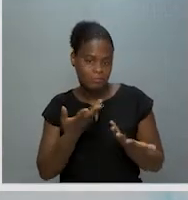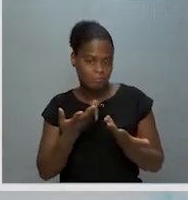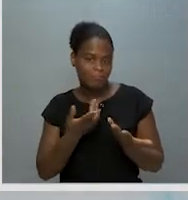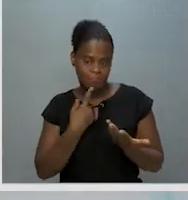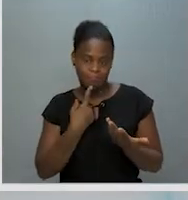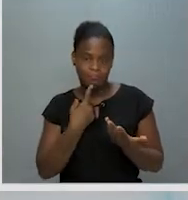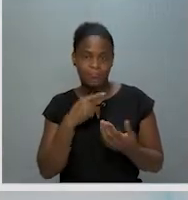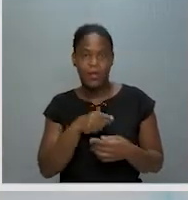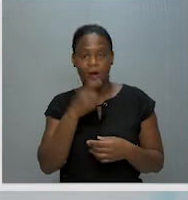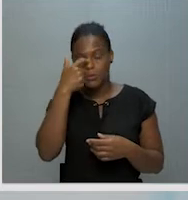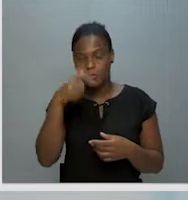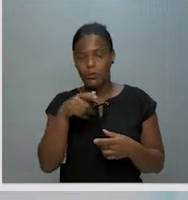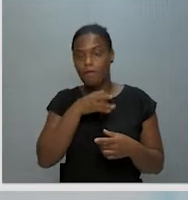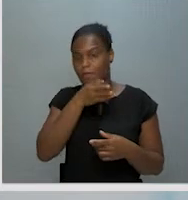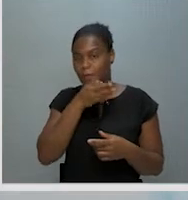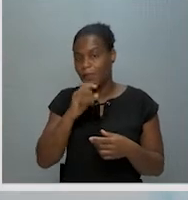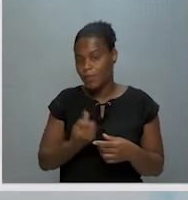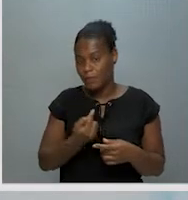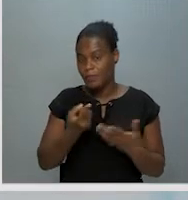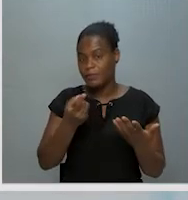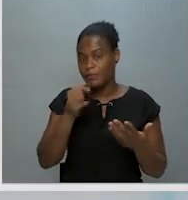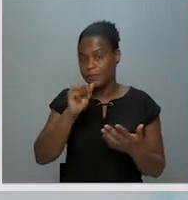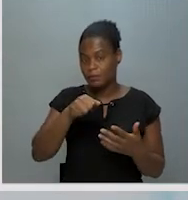então esses membros da família